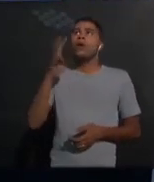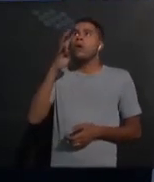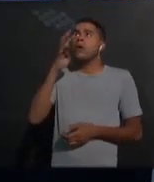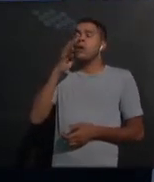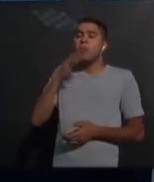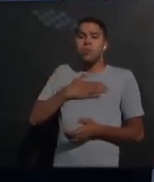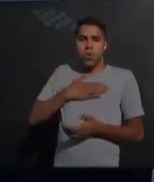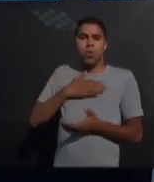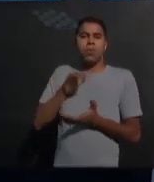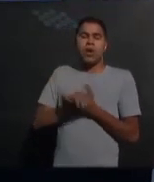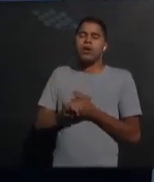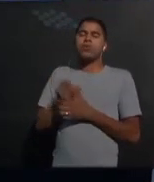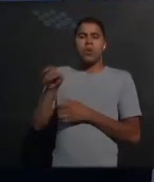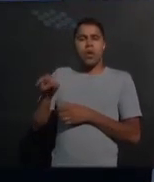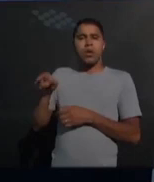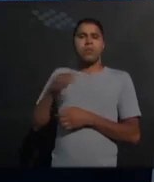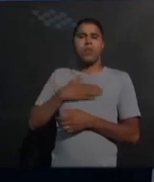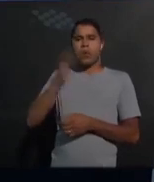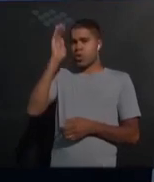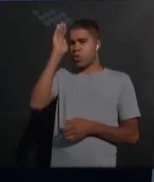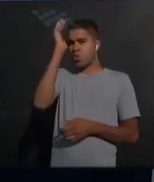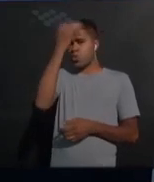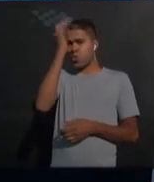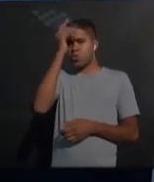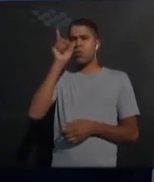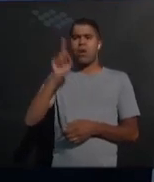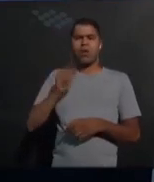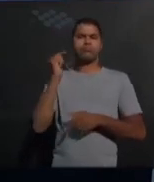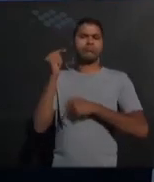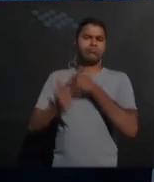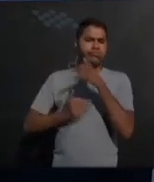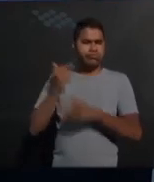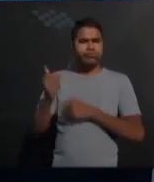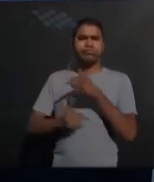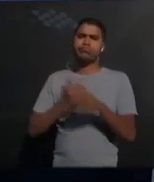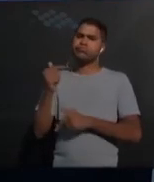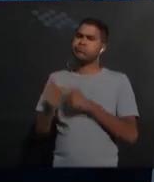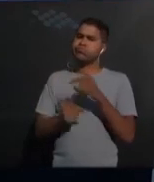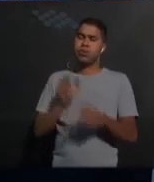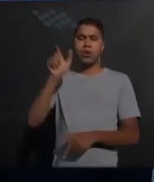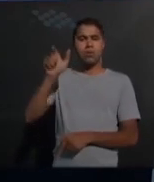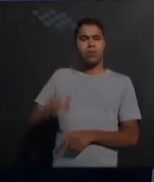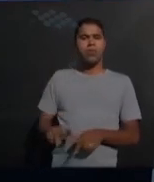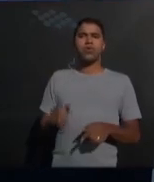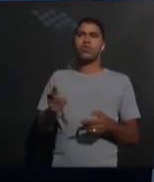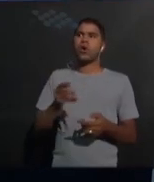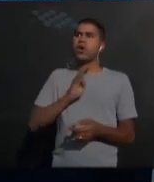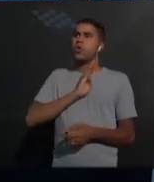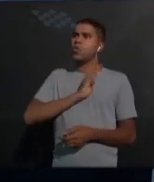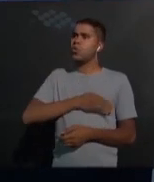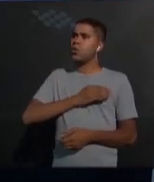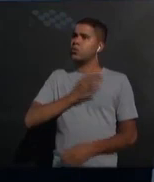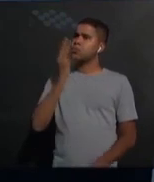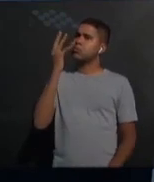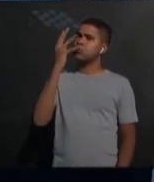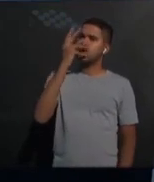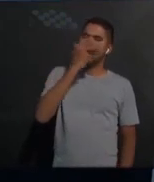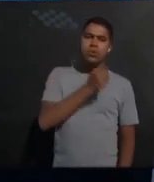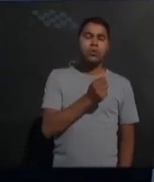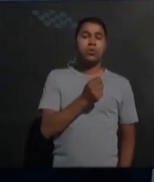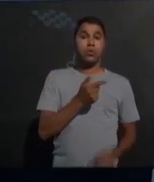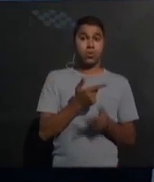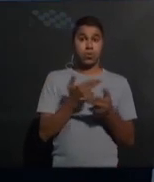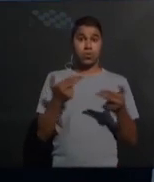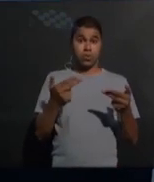homem muito trabalhador gente muito de deus lucinho a pessoa assim com o coração lindo e uma das